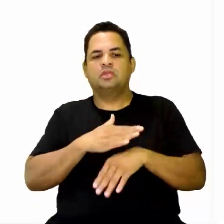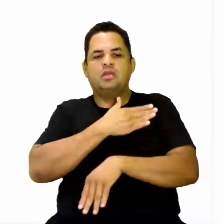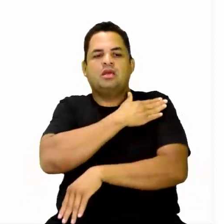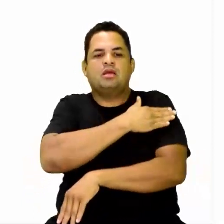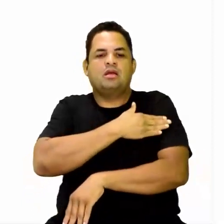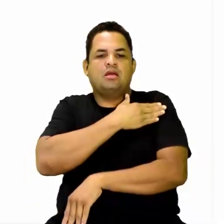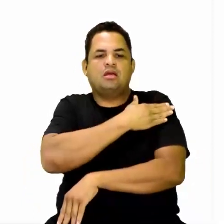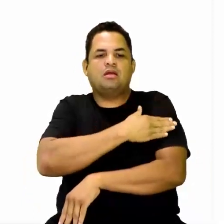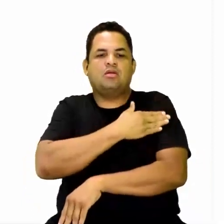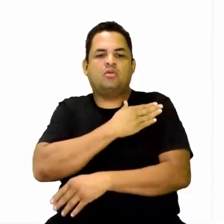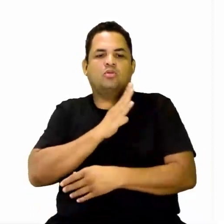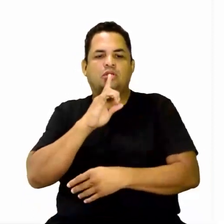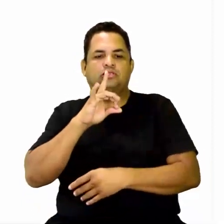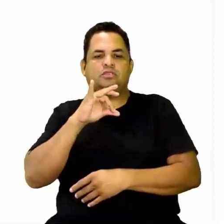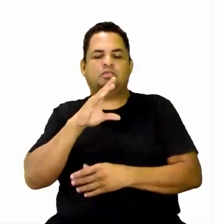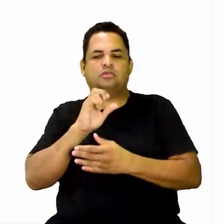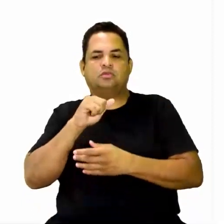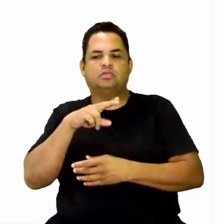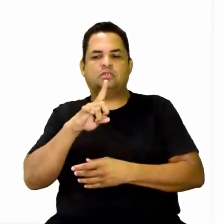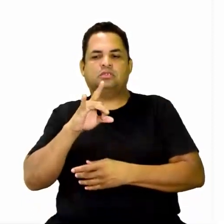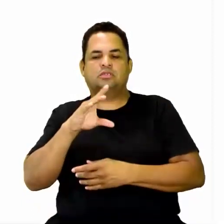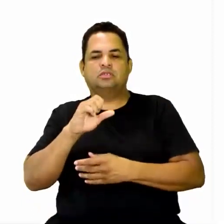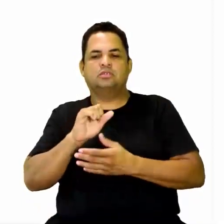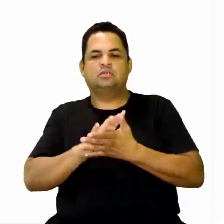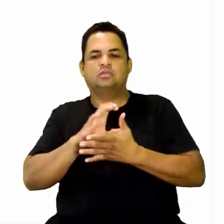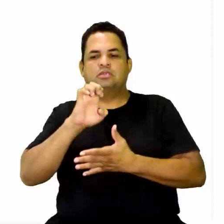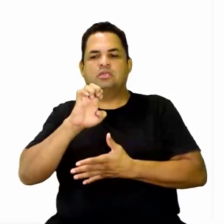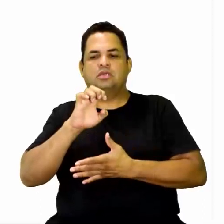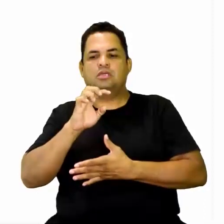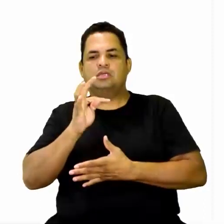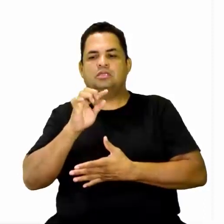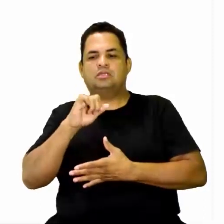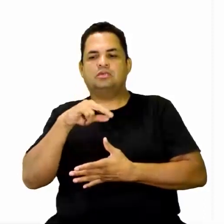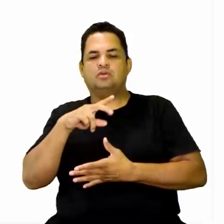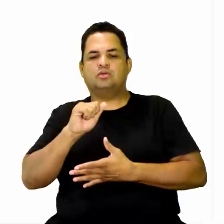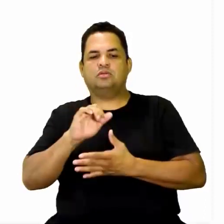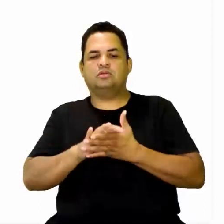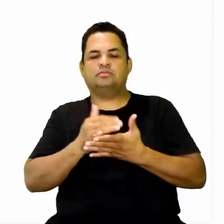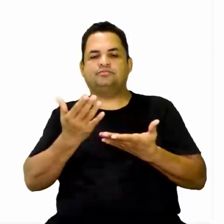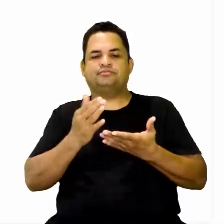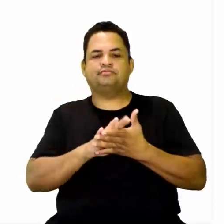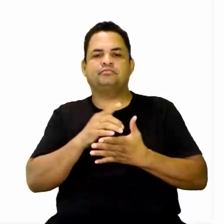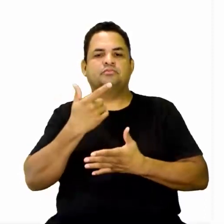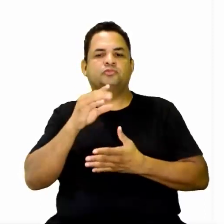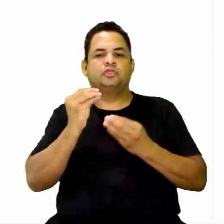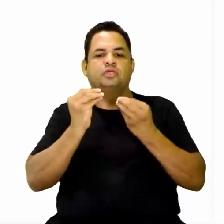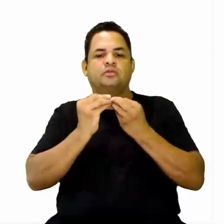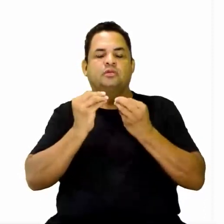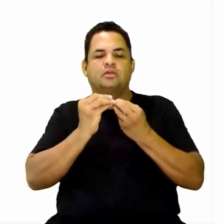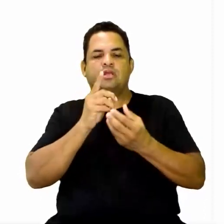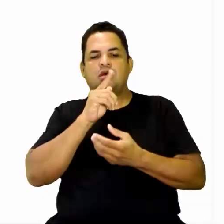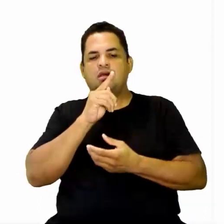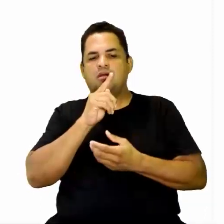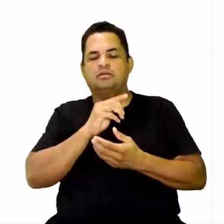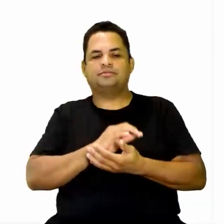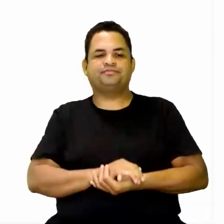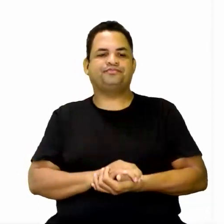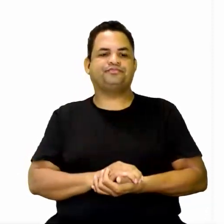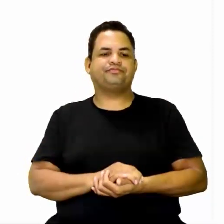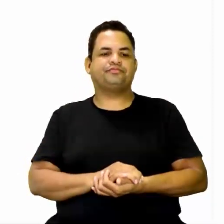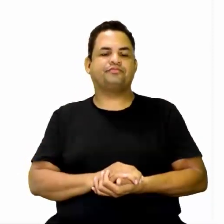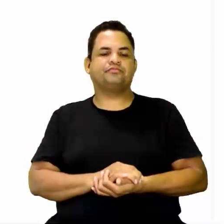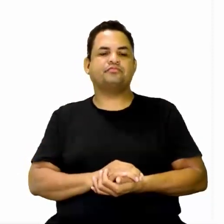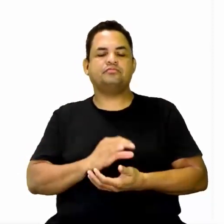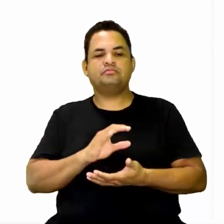etílico anidro, né? É o conhecido etanol anidro, isento de moléculas de água na sua composição. Nós